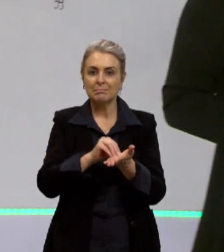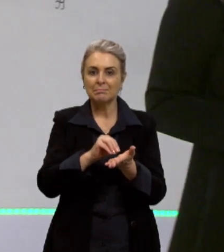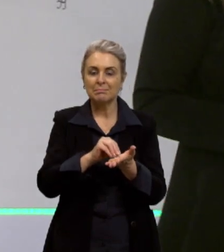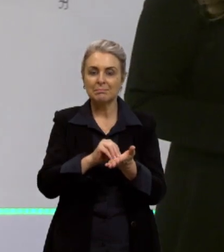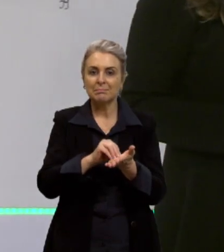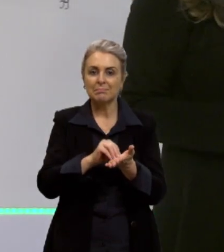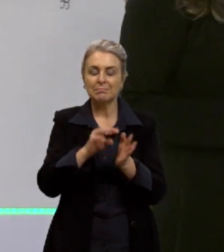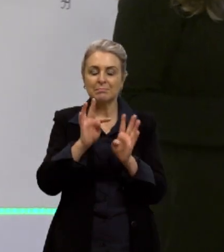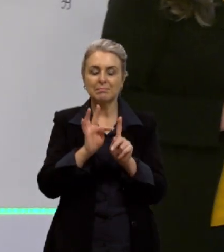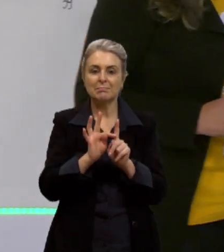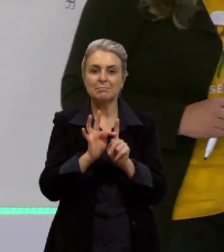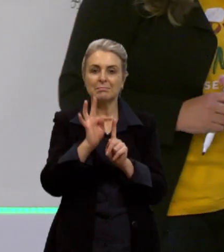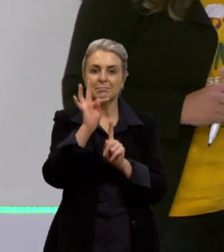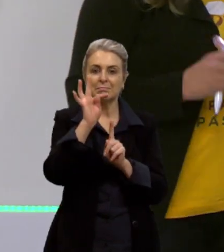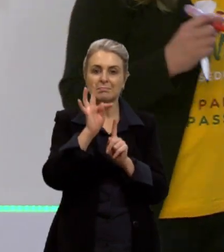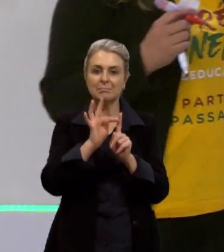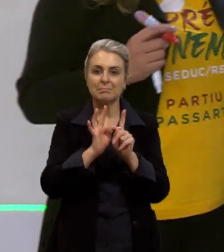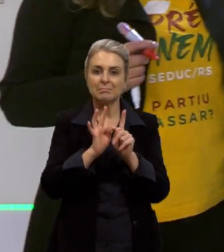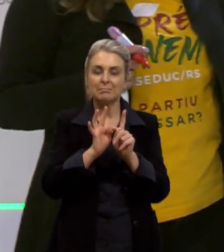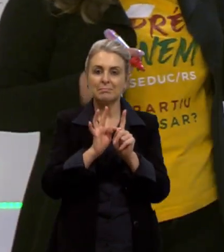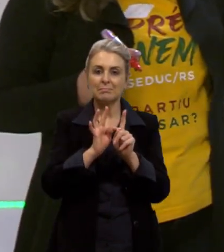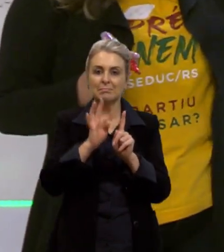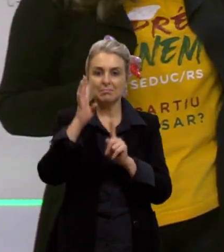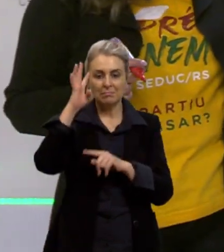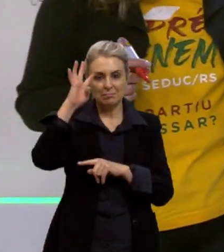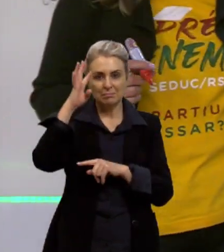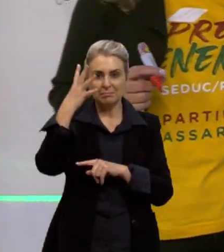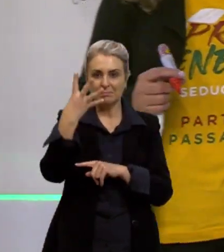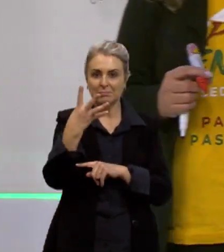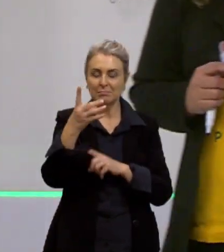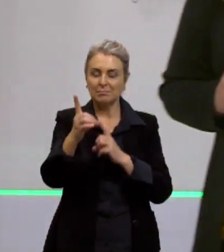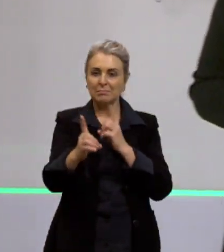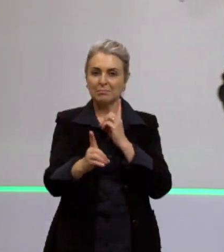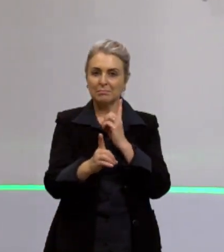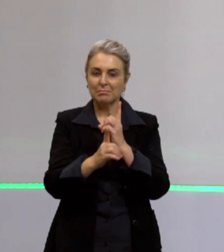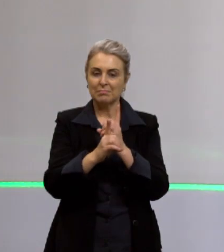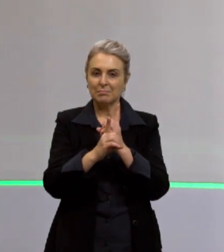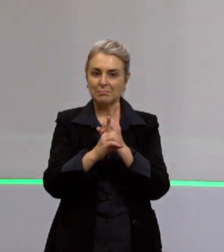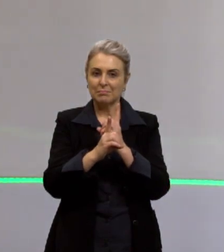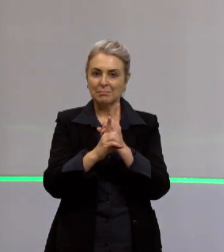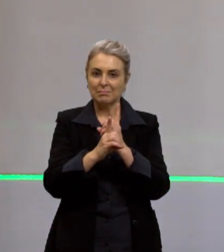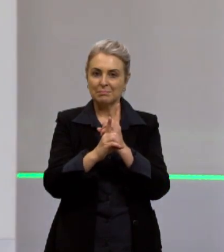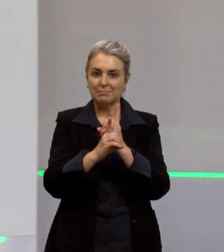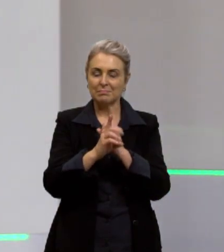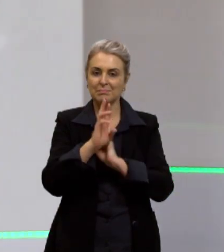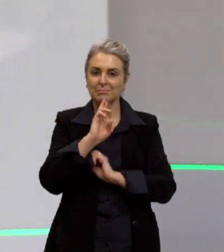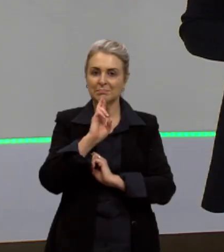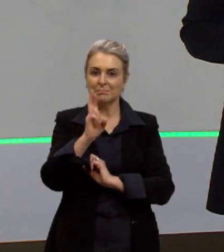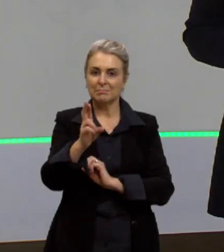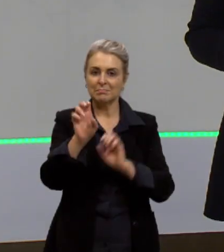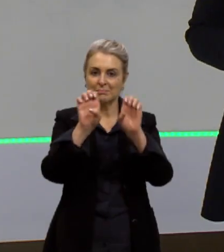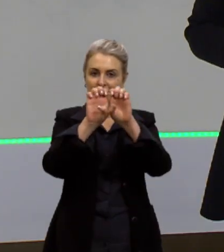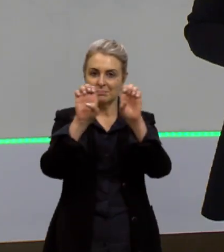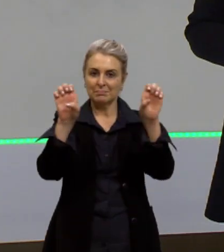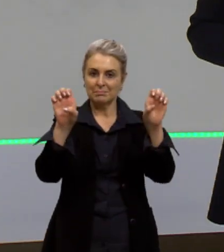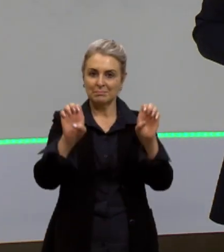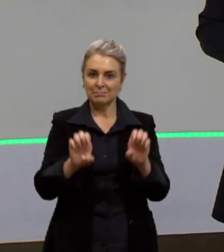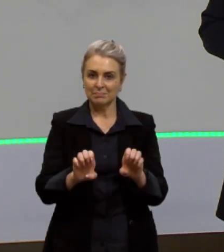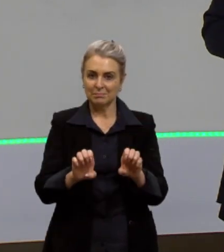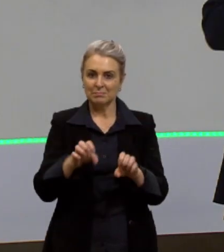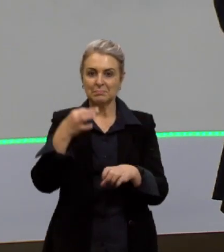a temperatura, certo? Resolvemos e encontramos a solução desta equação,